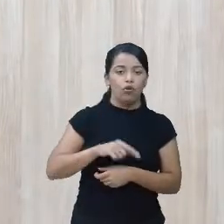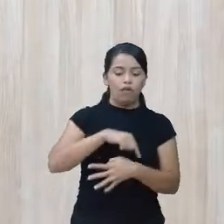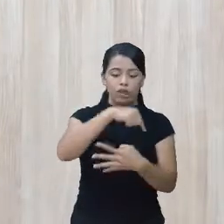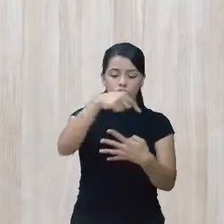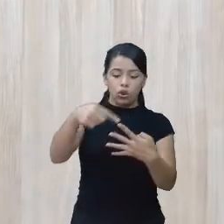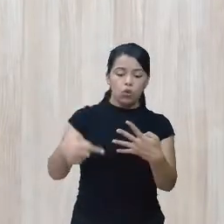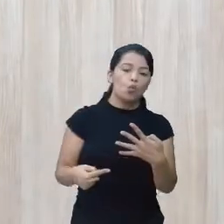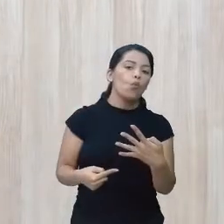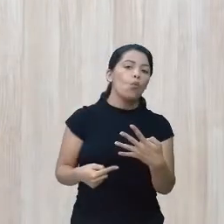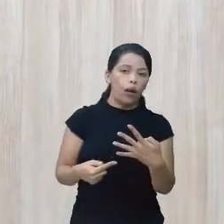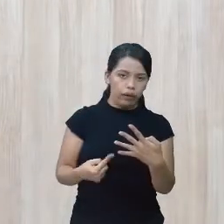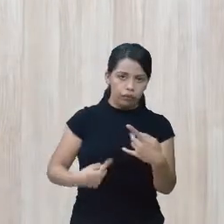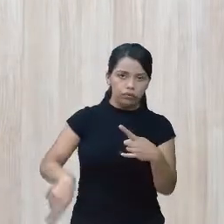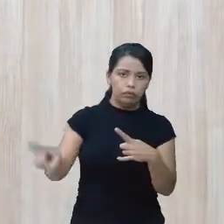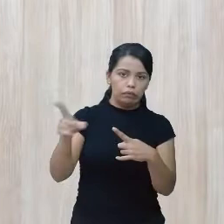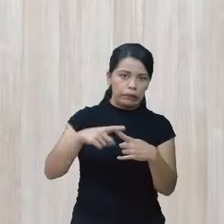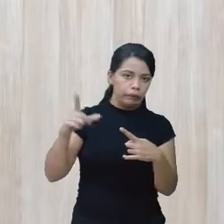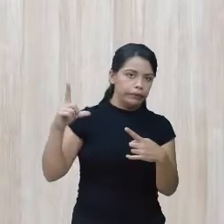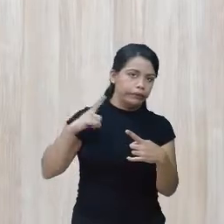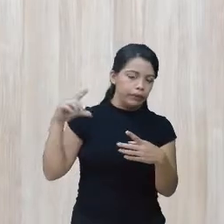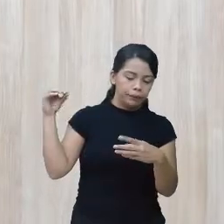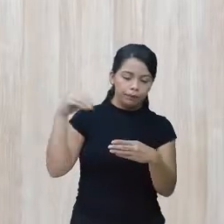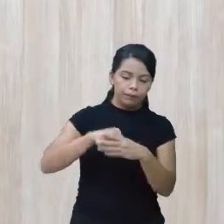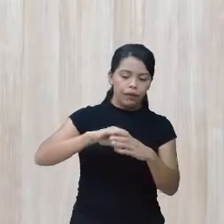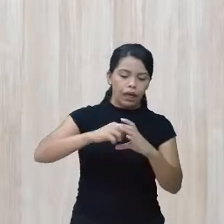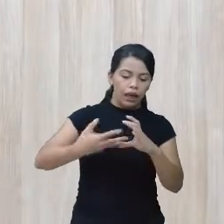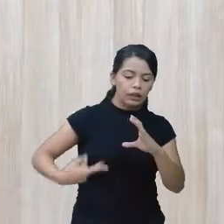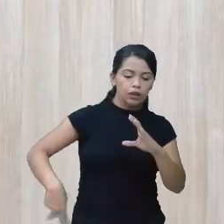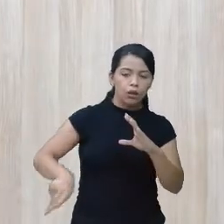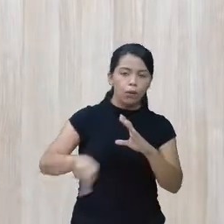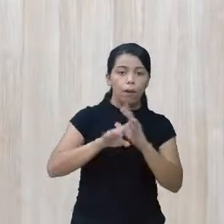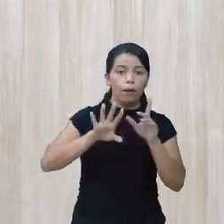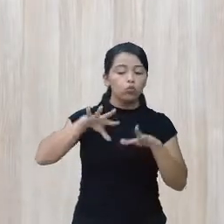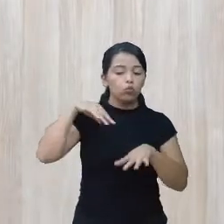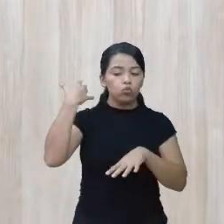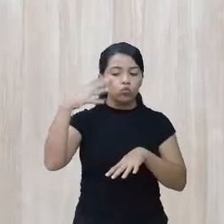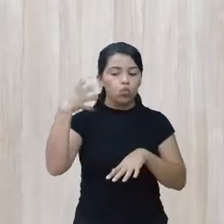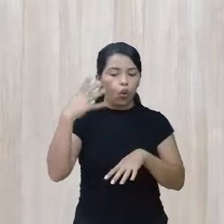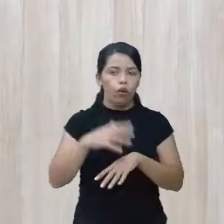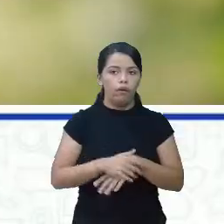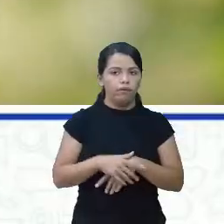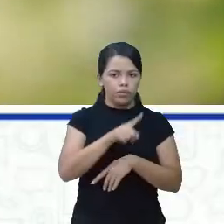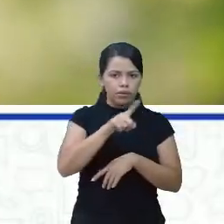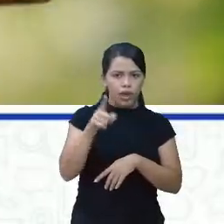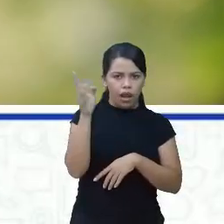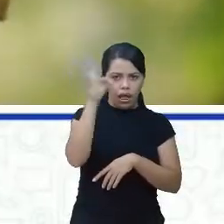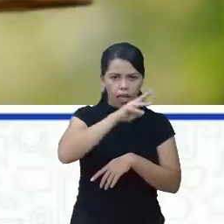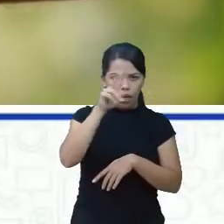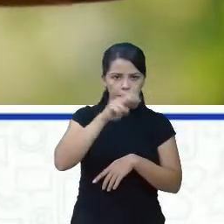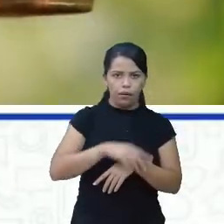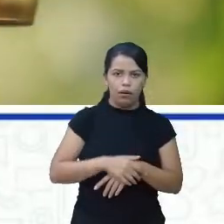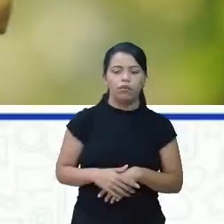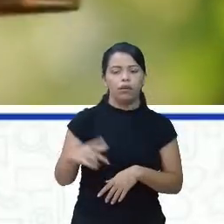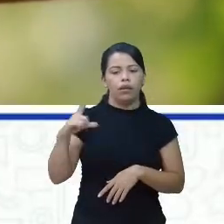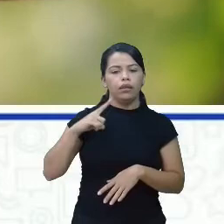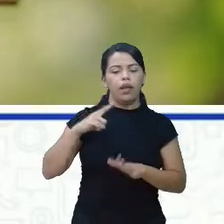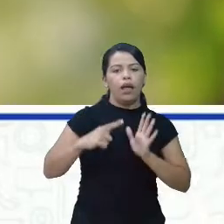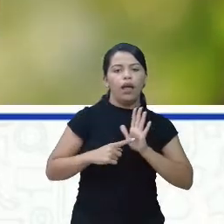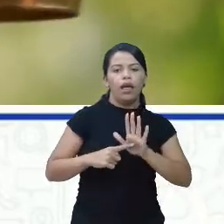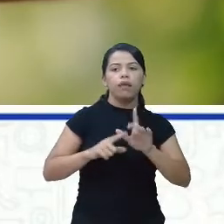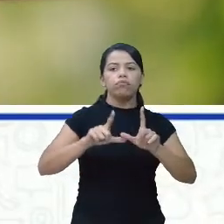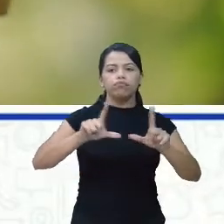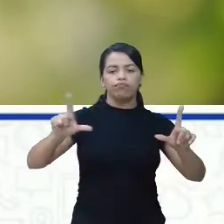propriedades do som. Então, vocês lembram? Mas está aí na tela, né? Então,